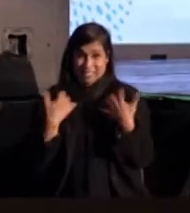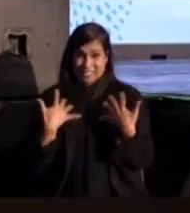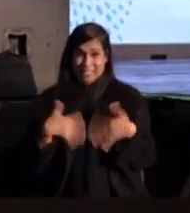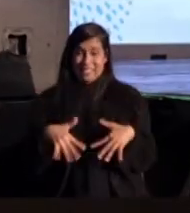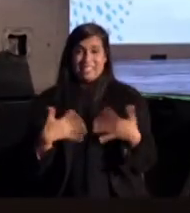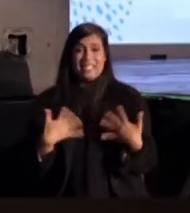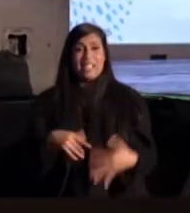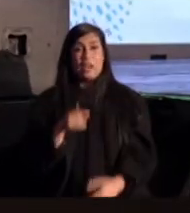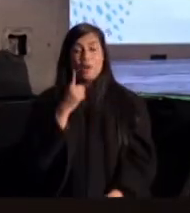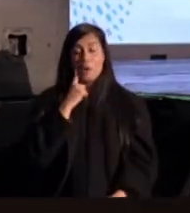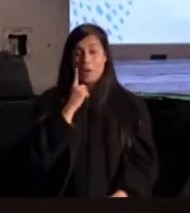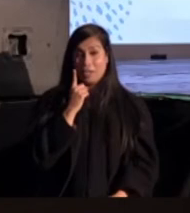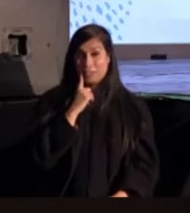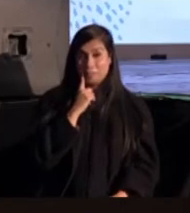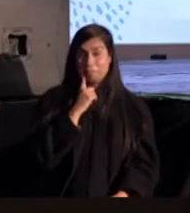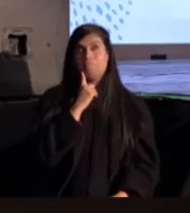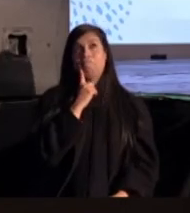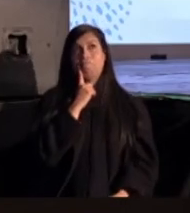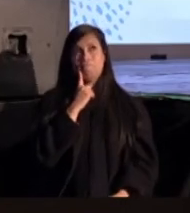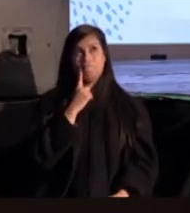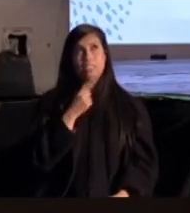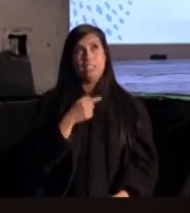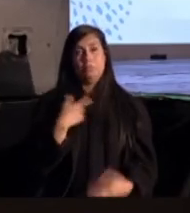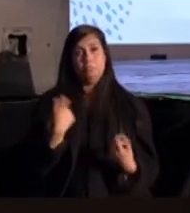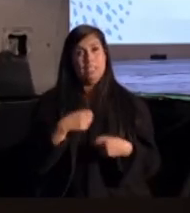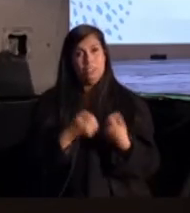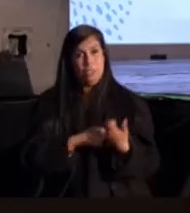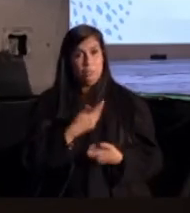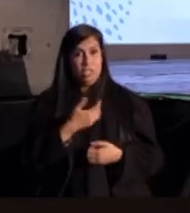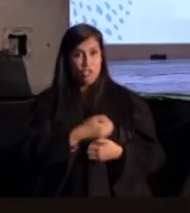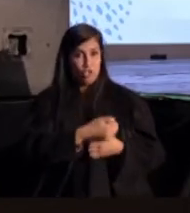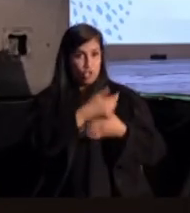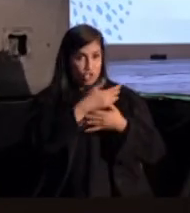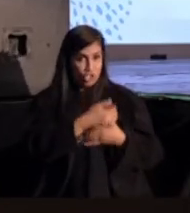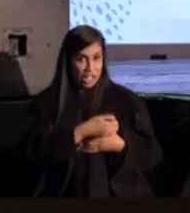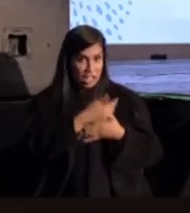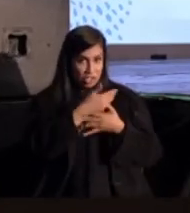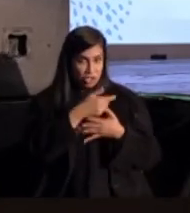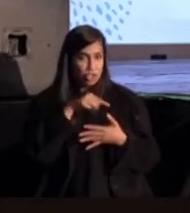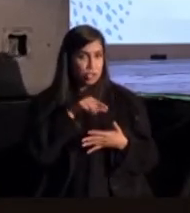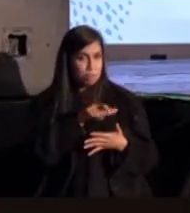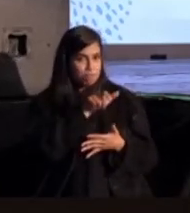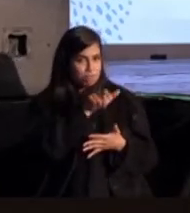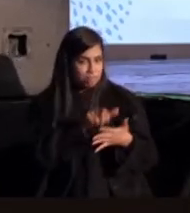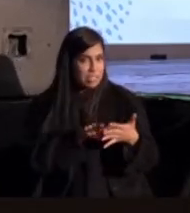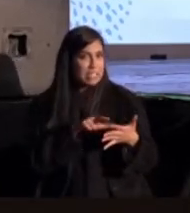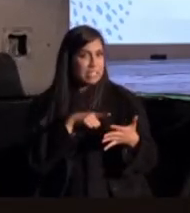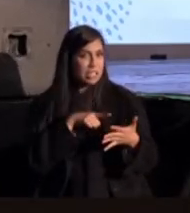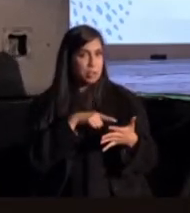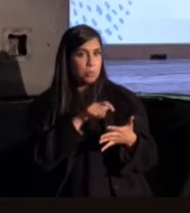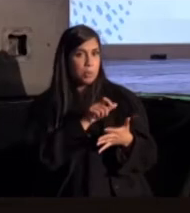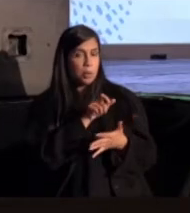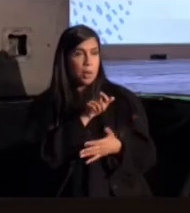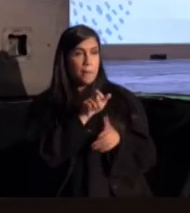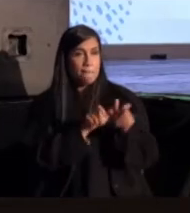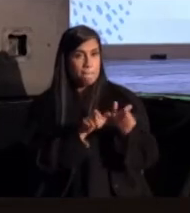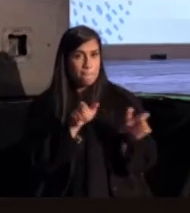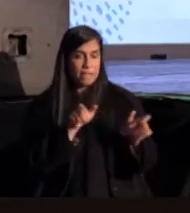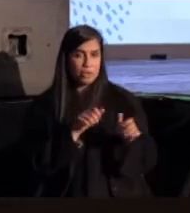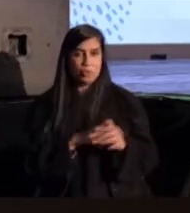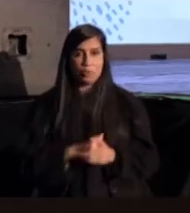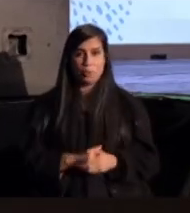vou colocar uma fala que está aqui no chat do professor Samuel Moisés. Nego Bispo e